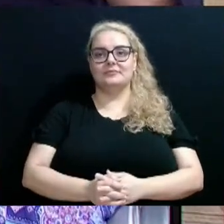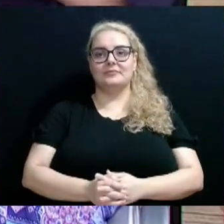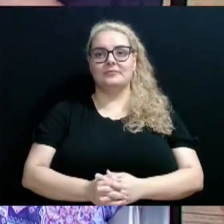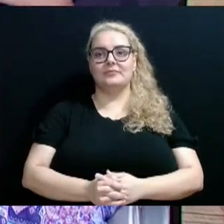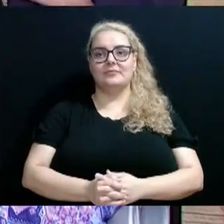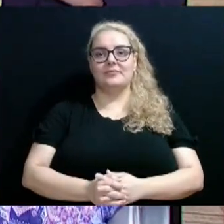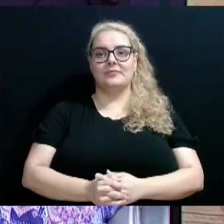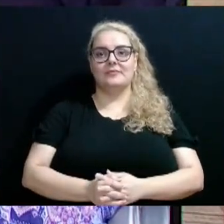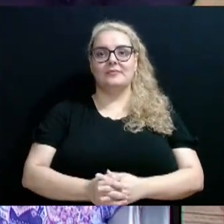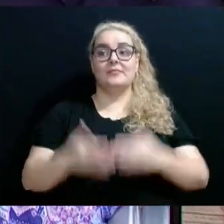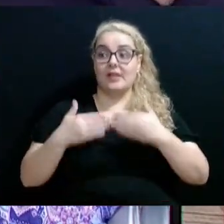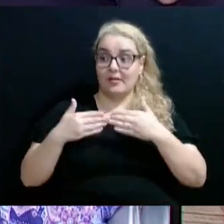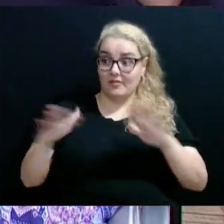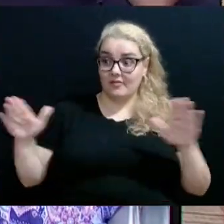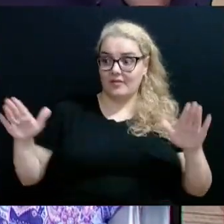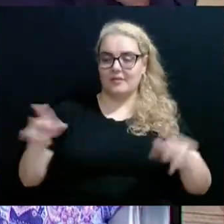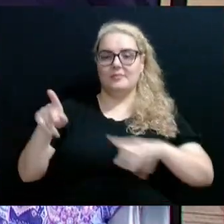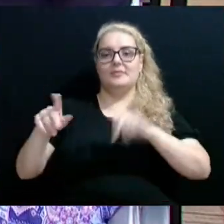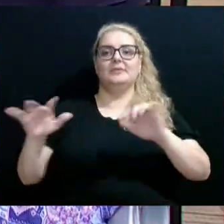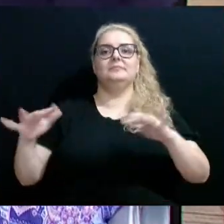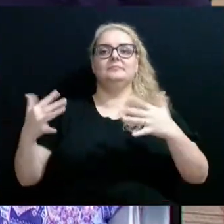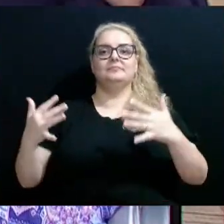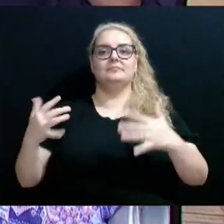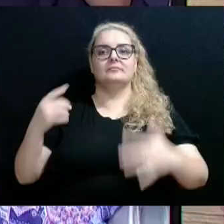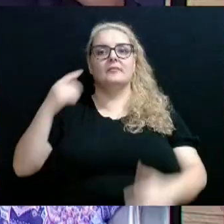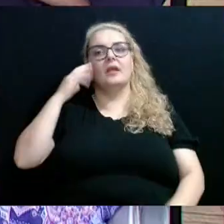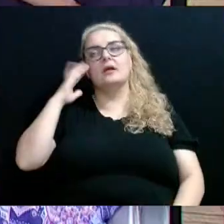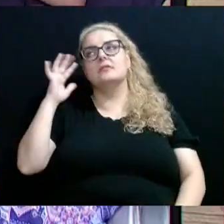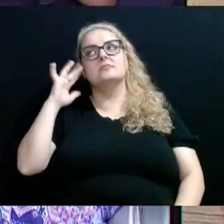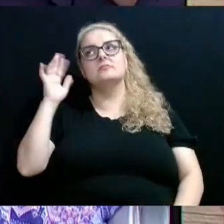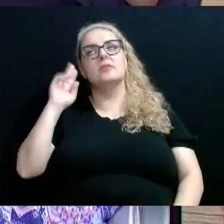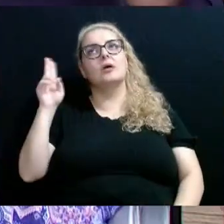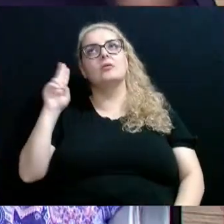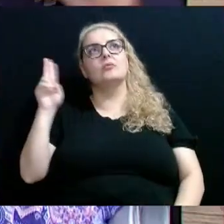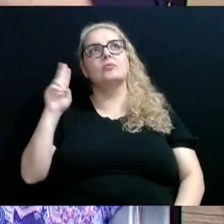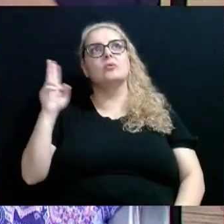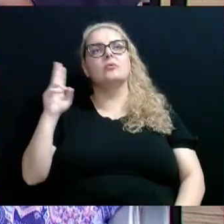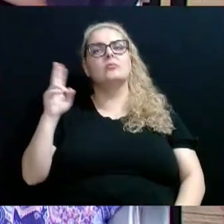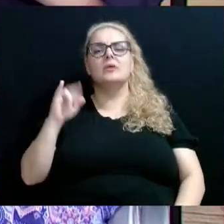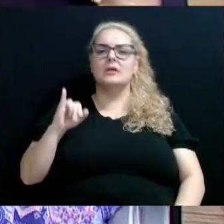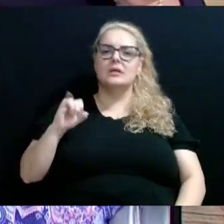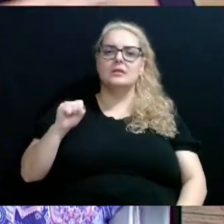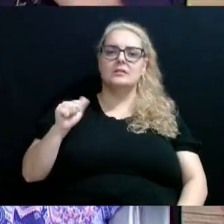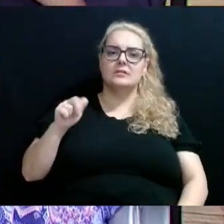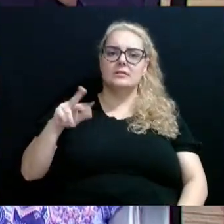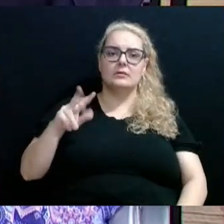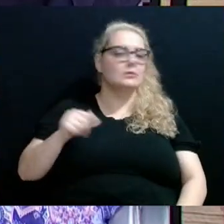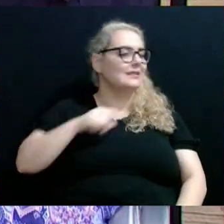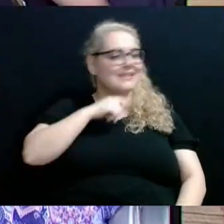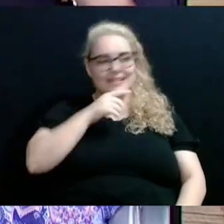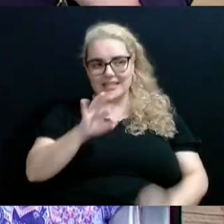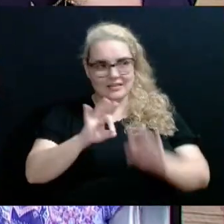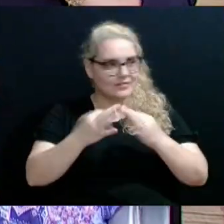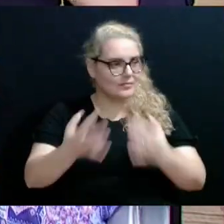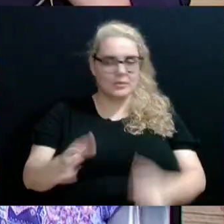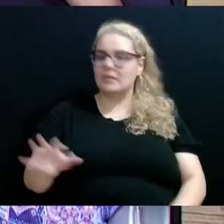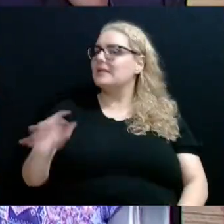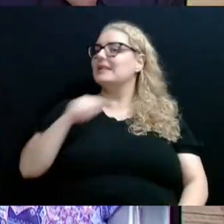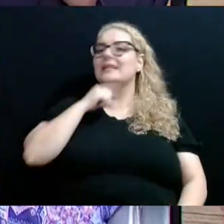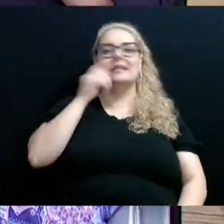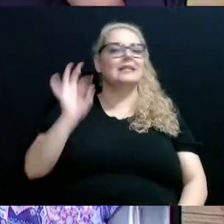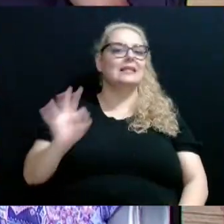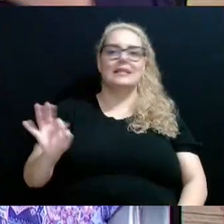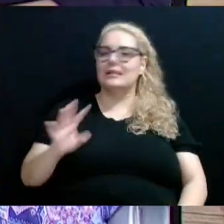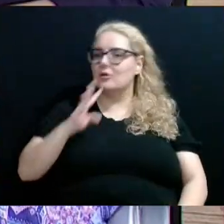para o público. Eu fiquei com esse nome na cabeça. Do nada, esse nome veio na minha cabeça. Não é de ninguém da sua família? Ninguém, eu não conheço nenhuma Isaura.